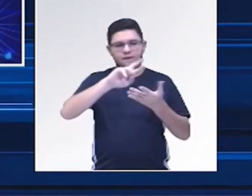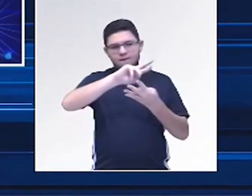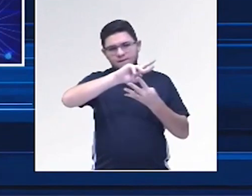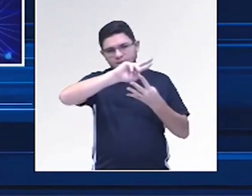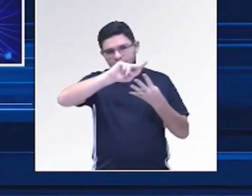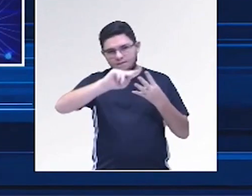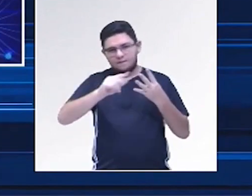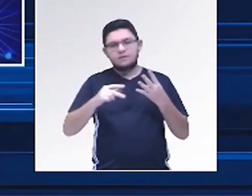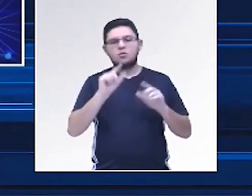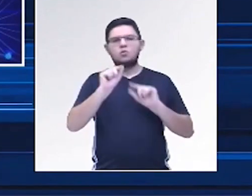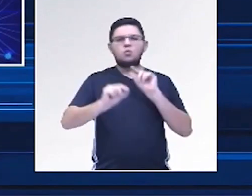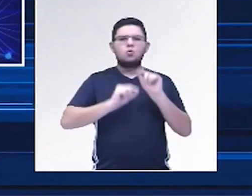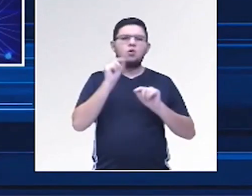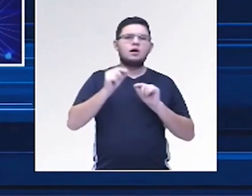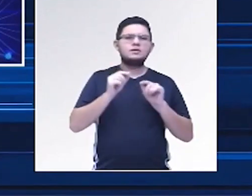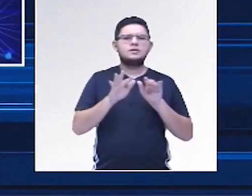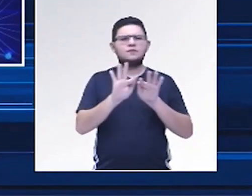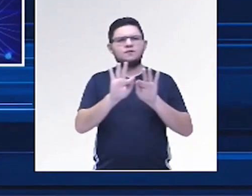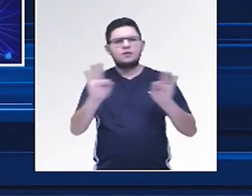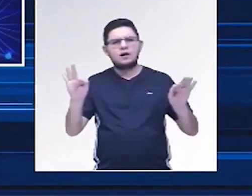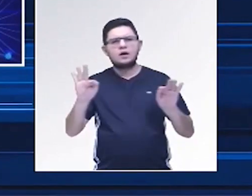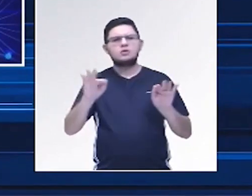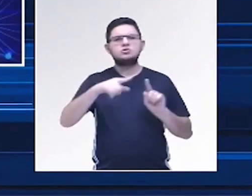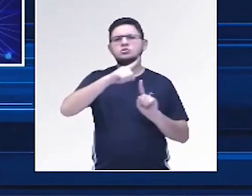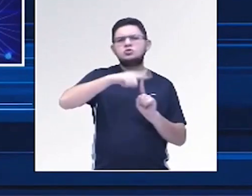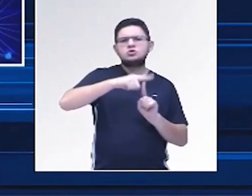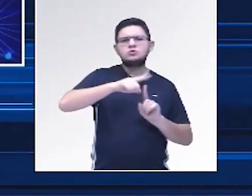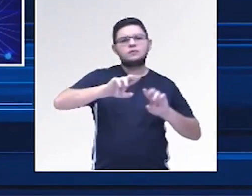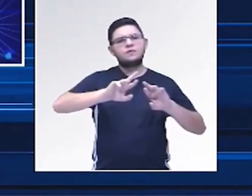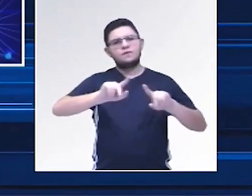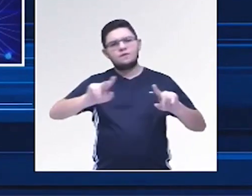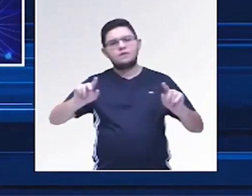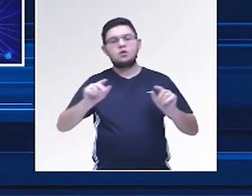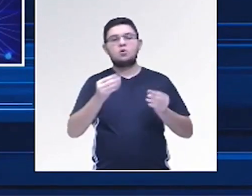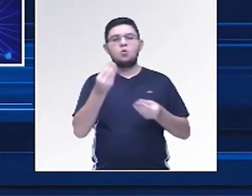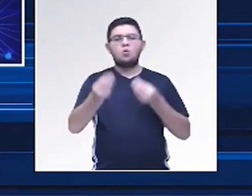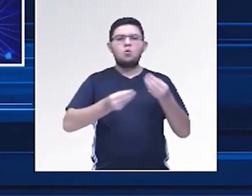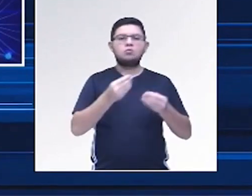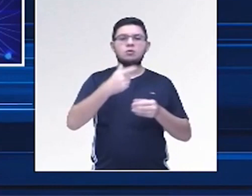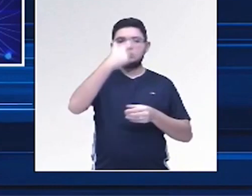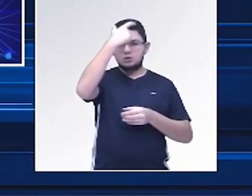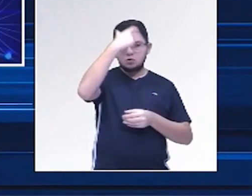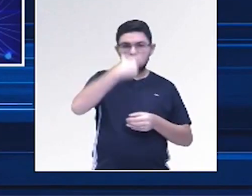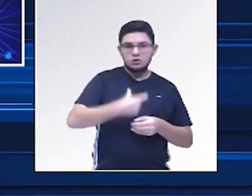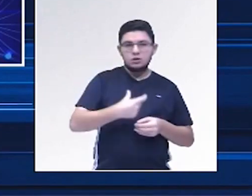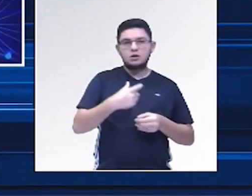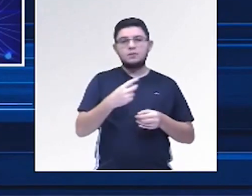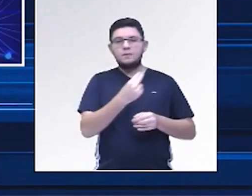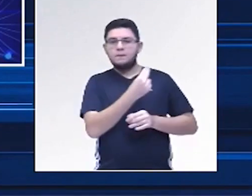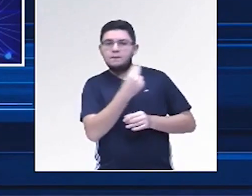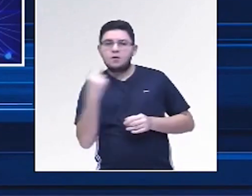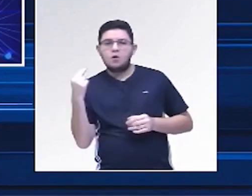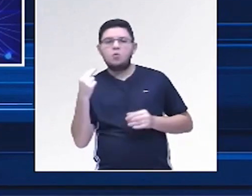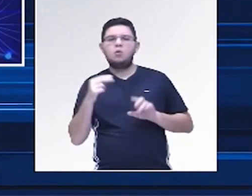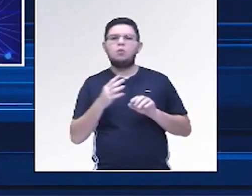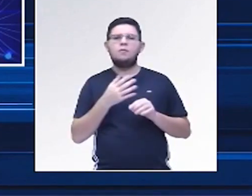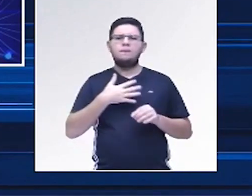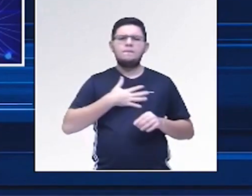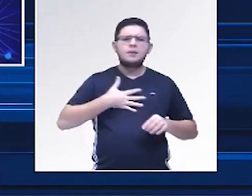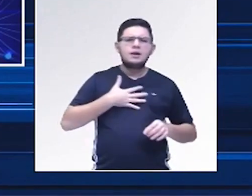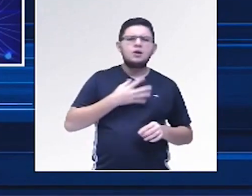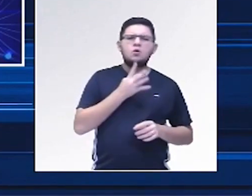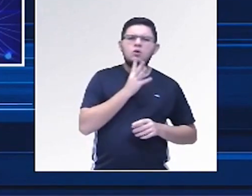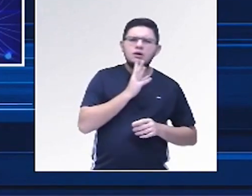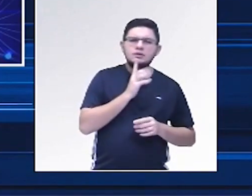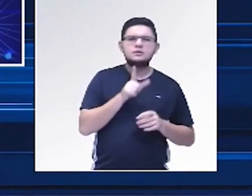diferentes de você falar as frases, de dizer o seu nome, de dizer prazer em conhecer você. A nossa